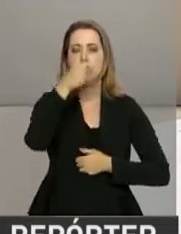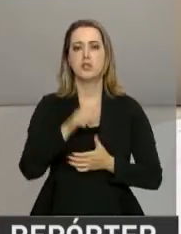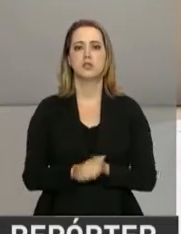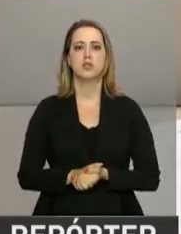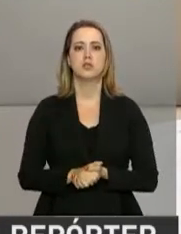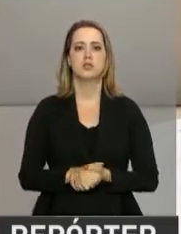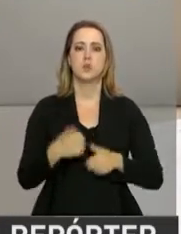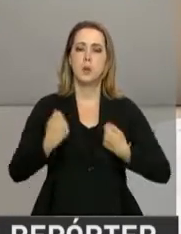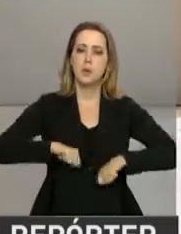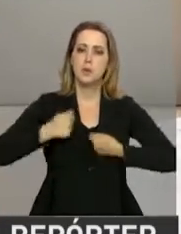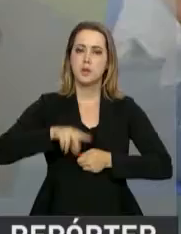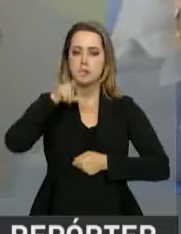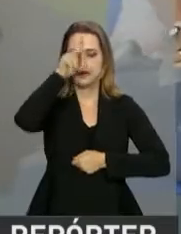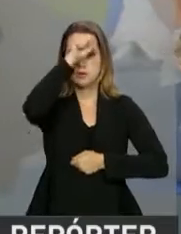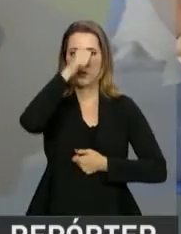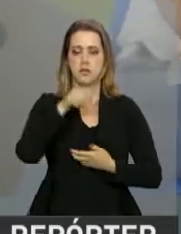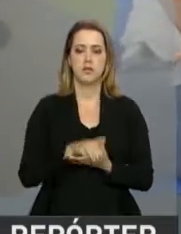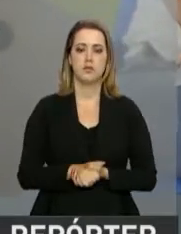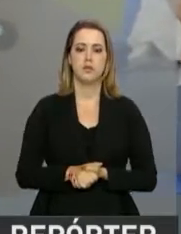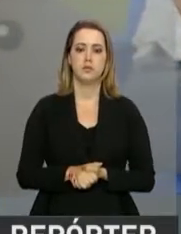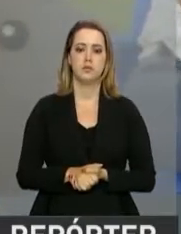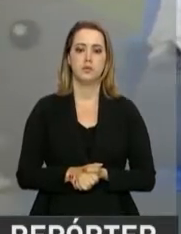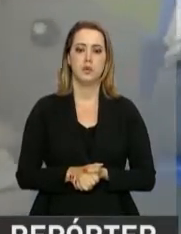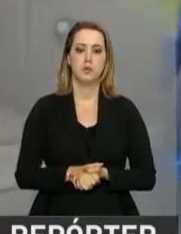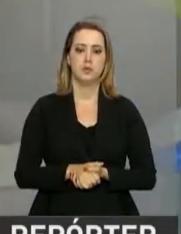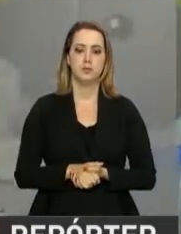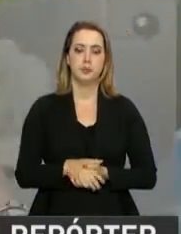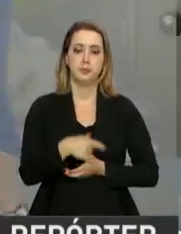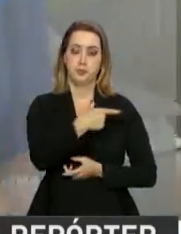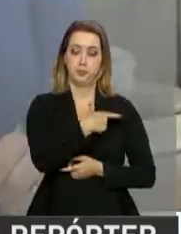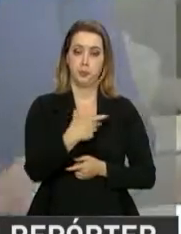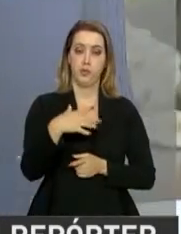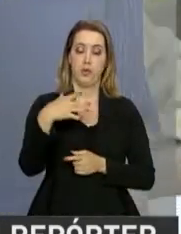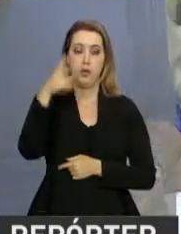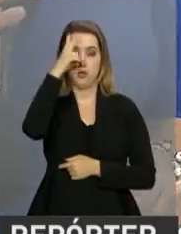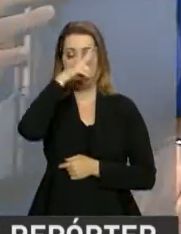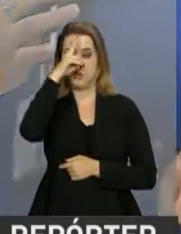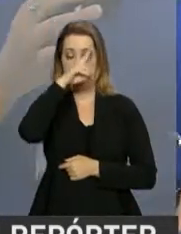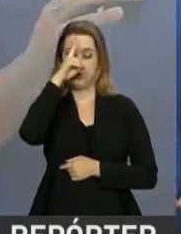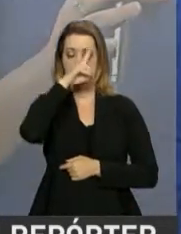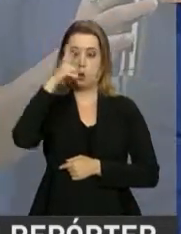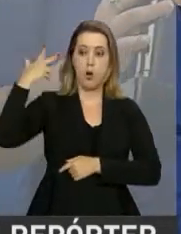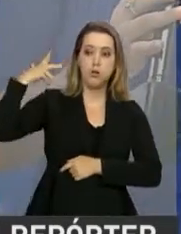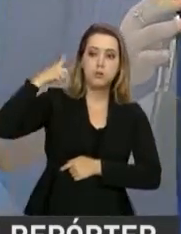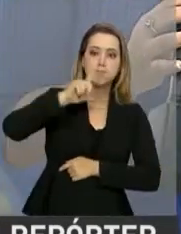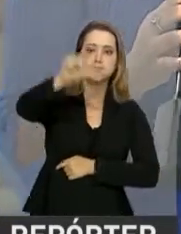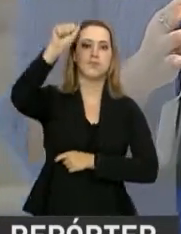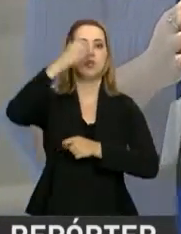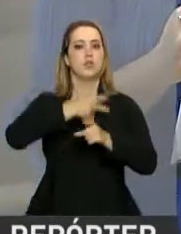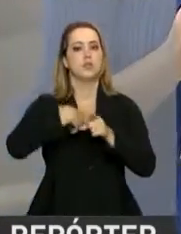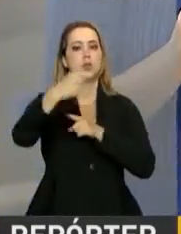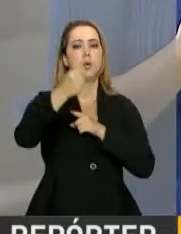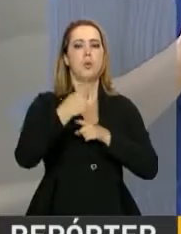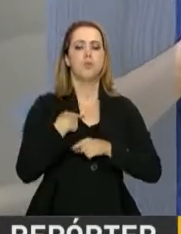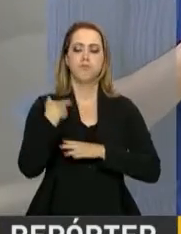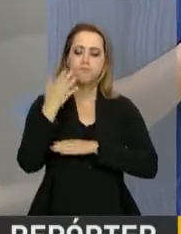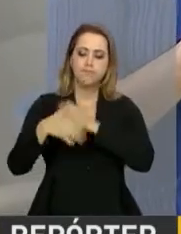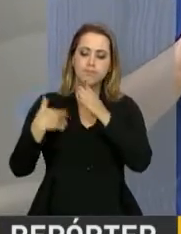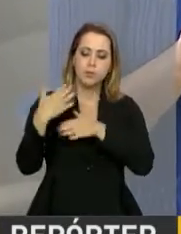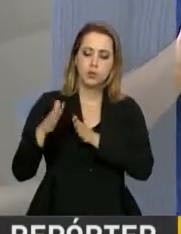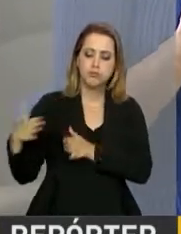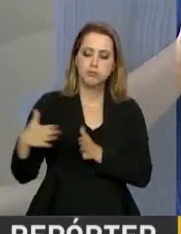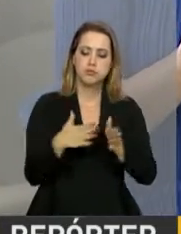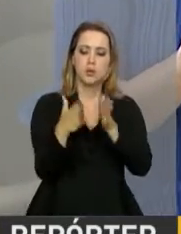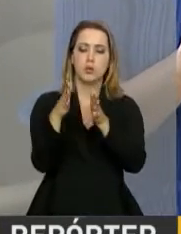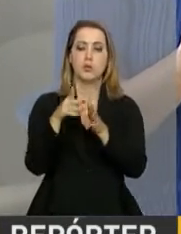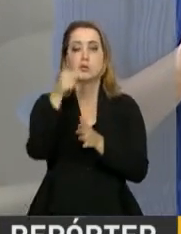Tem que ser muito forte para aguentar. Histórias de superação fazem parte do caminho de quem enfrenta um câncer. Na luta